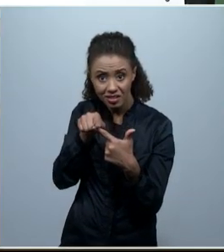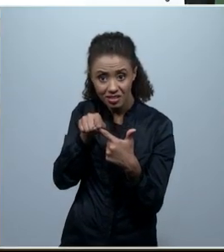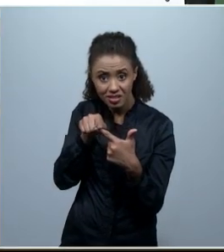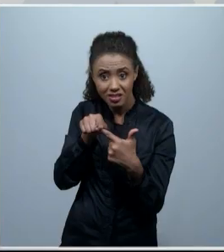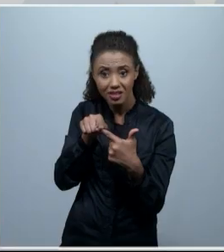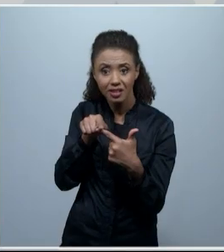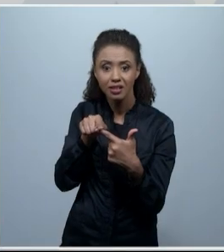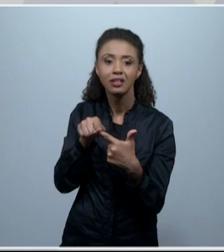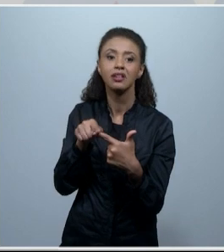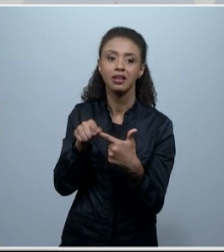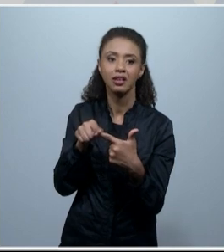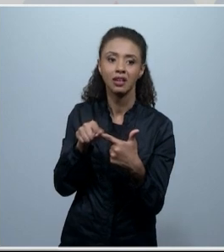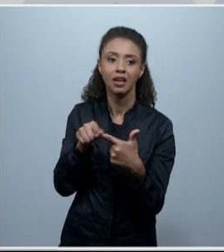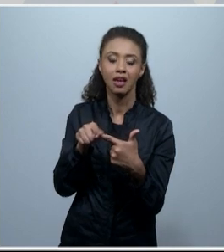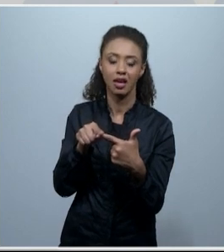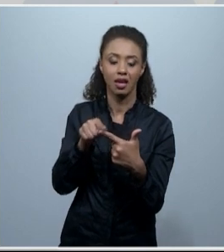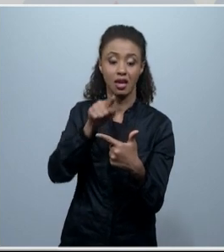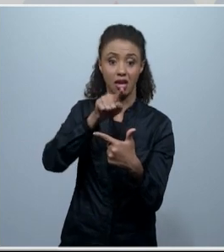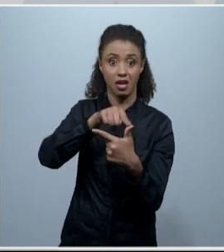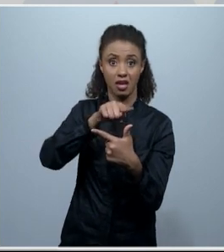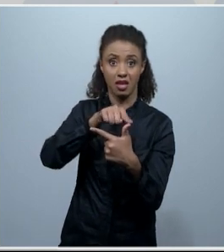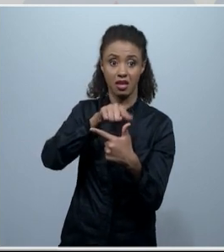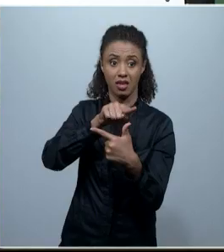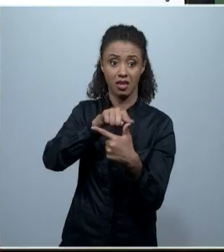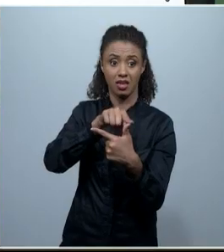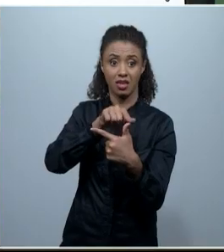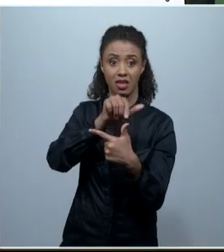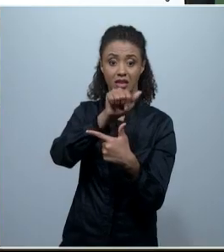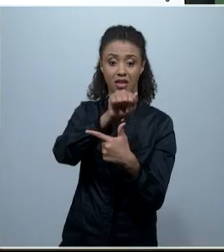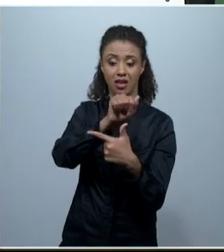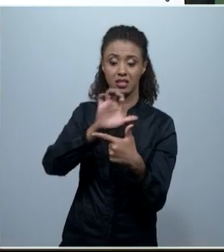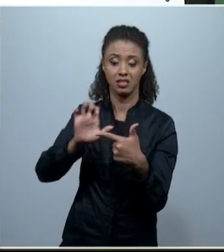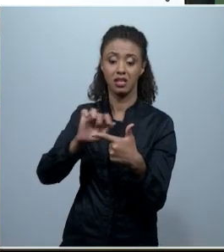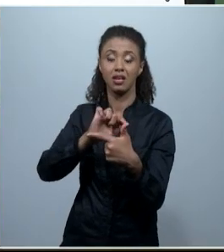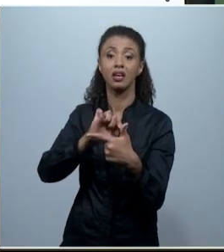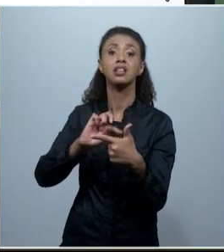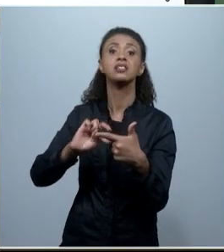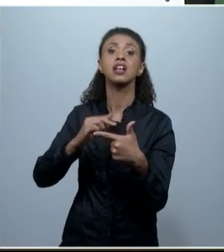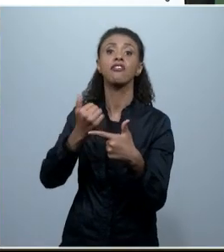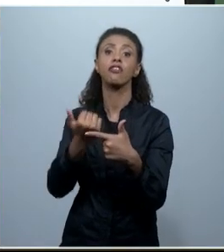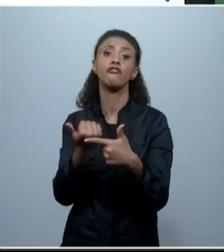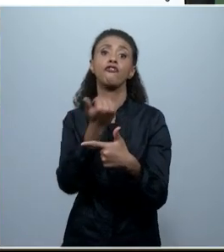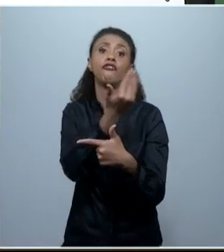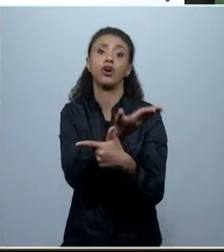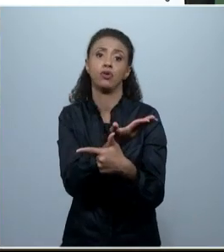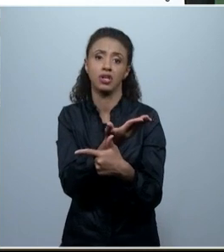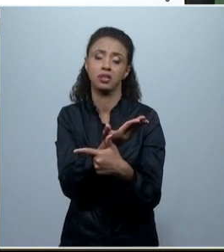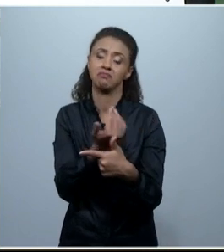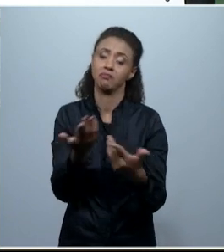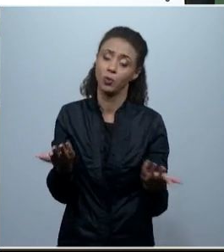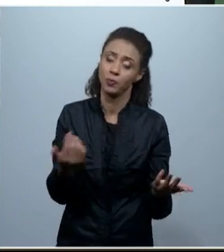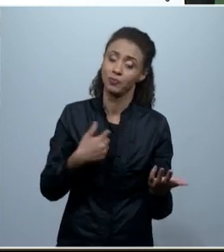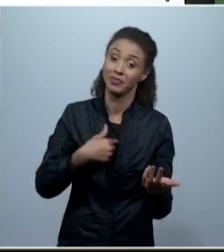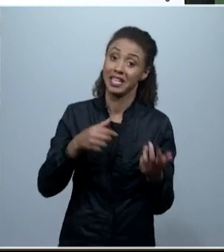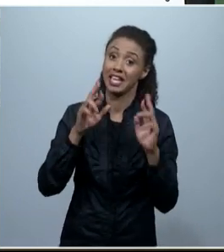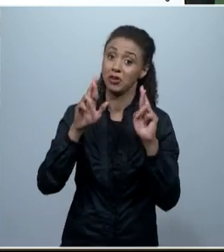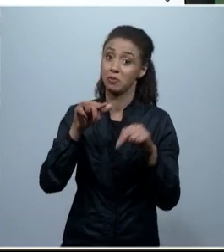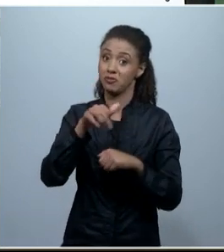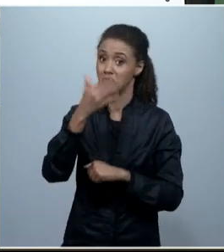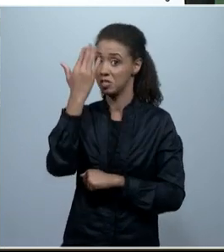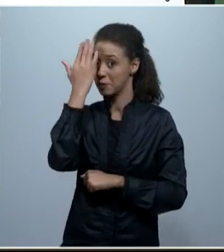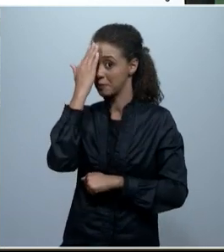lado nessa altura relativo ao lado a ce é exterior ao meu triângulo tá bom então espero ter a